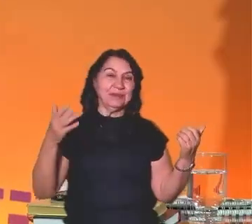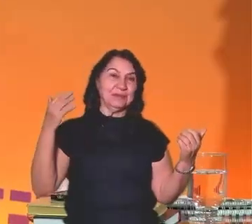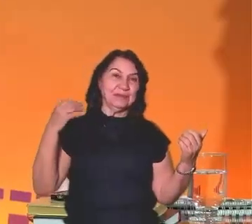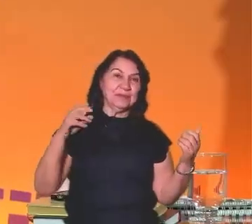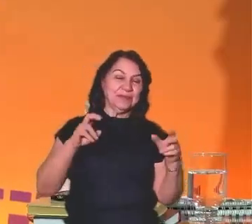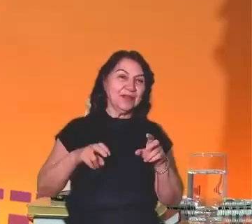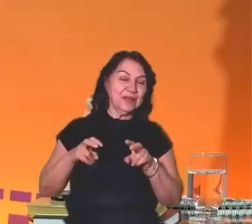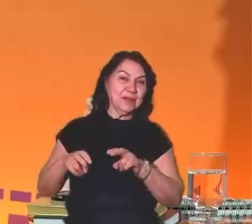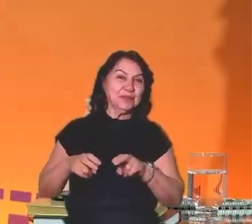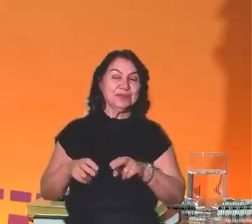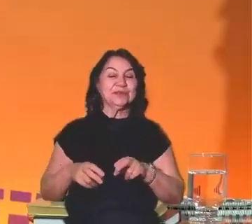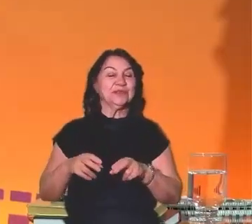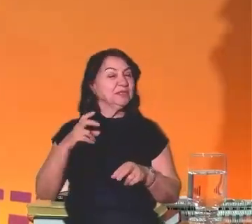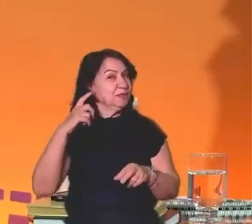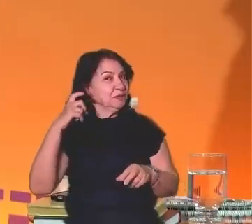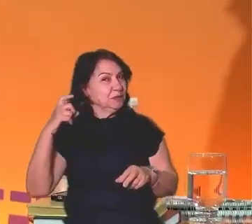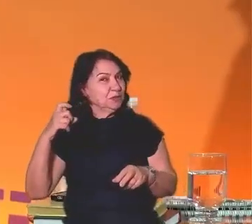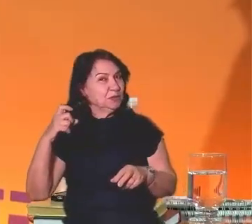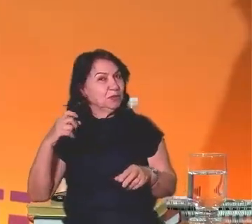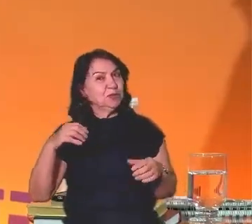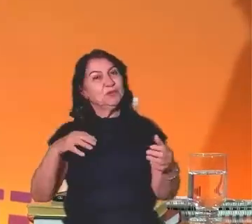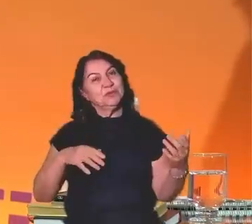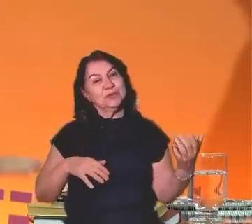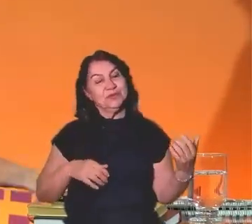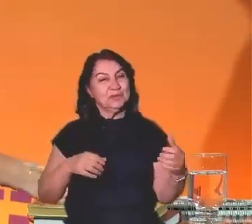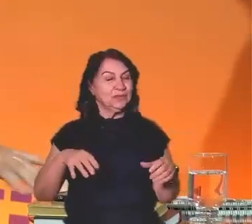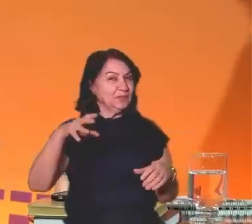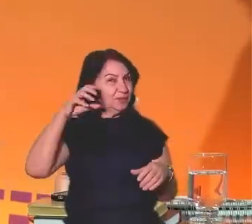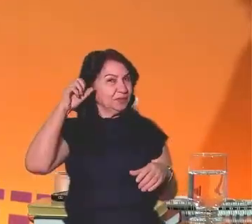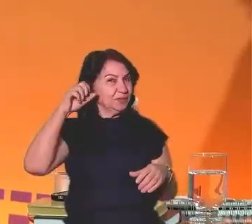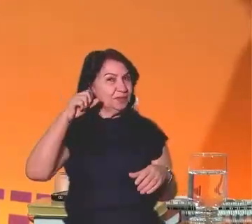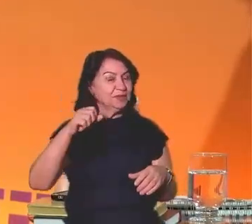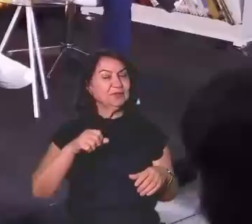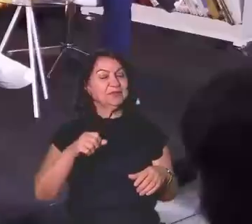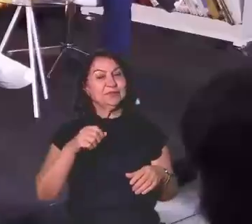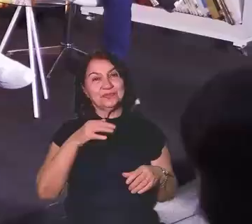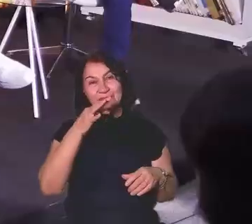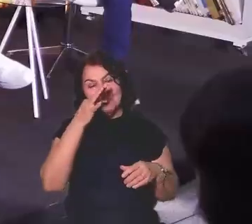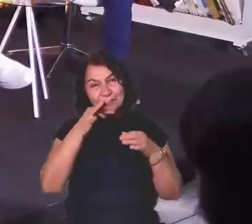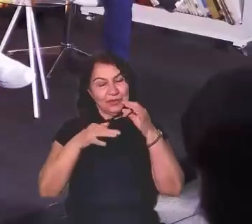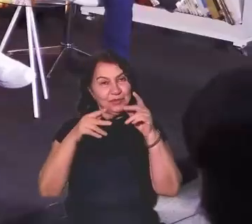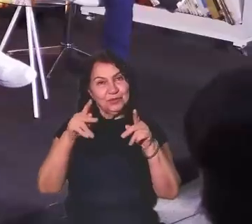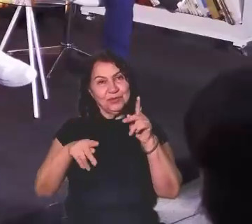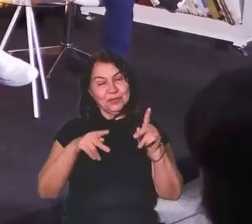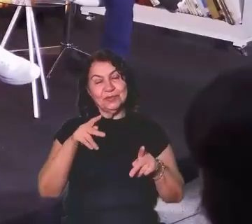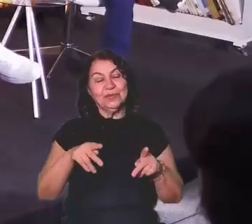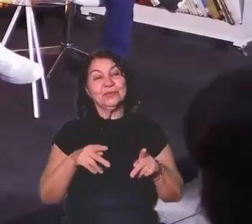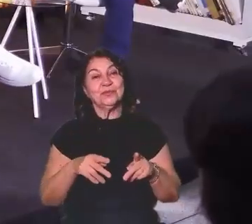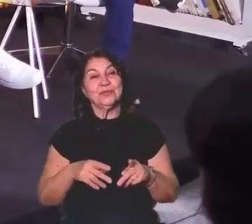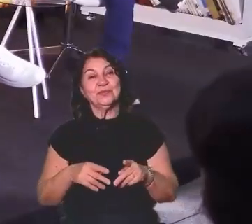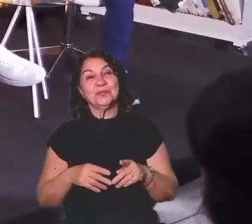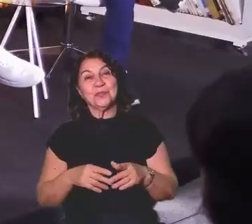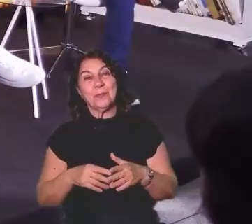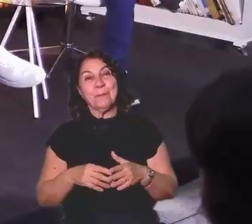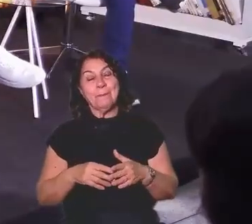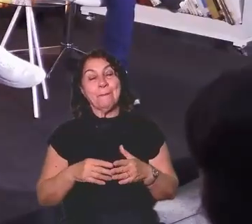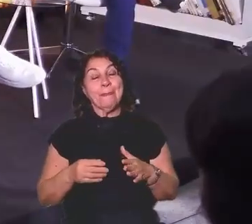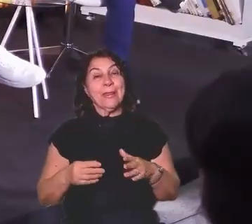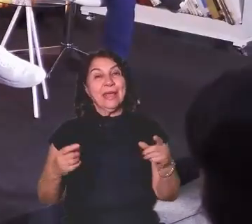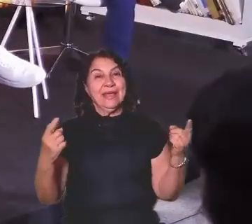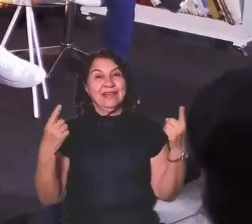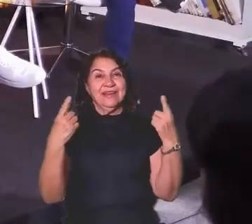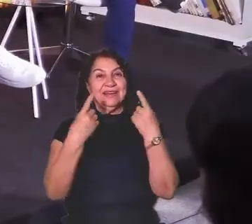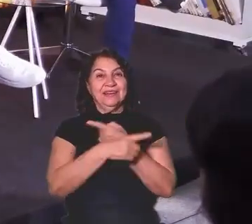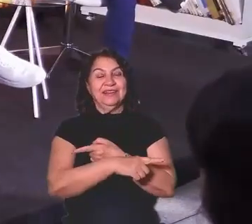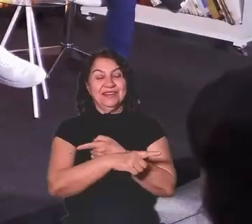É isso. Para mim, é esse som que eu escuto na Rosa do Povo. Eu vou um pouco no sentido contrário.